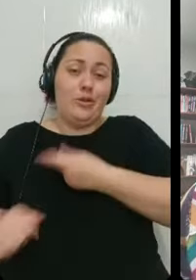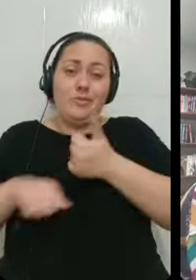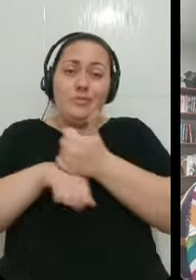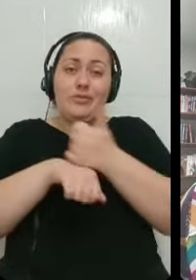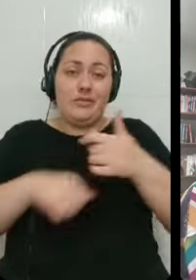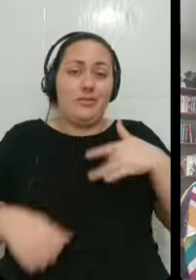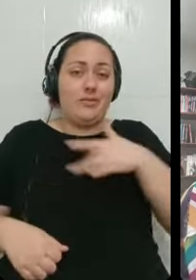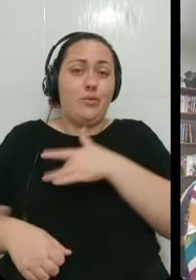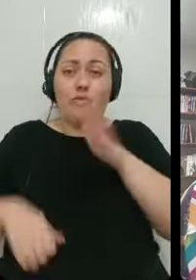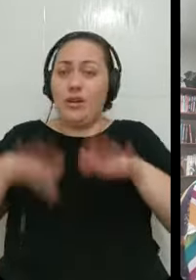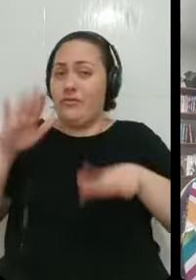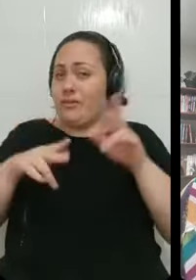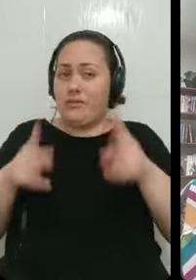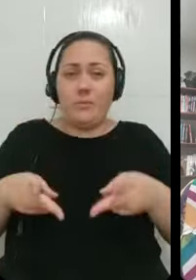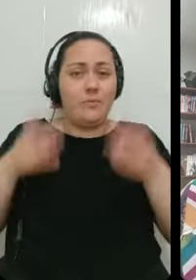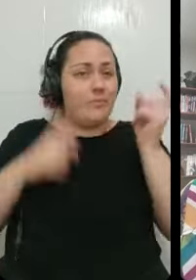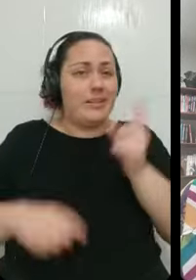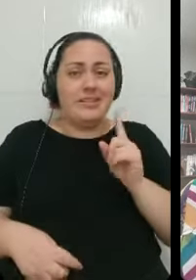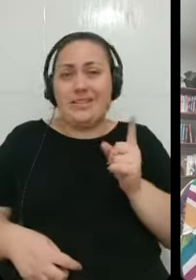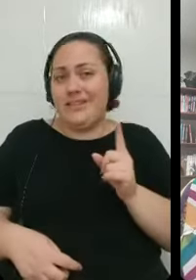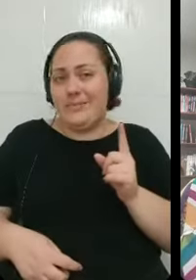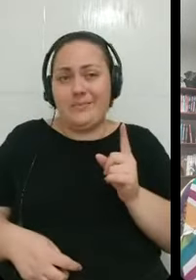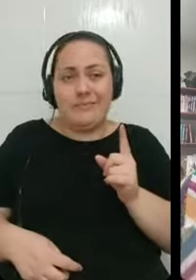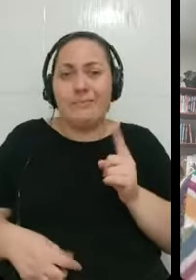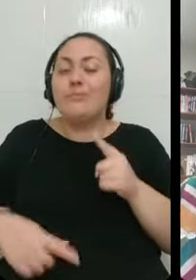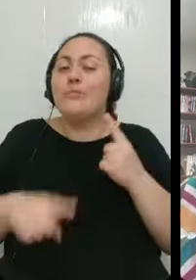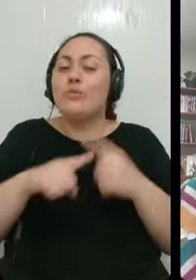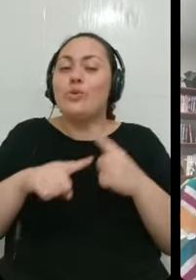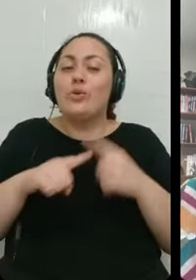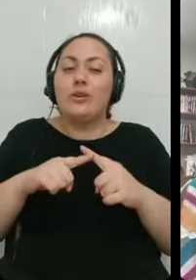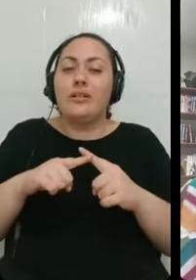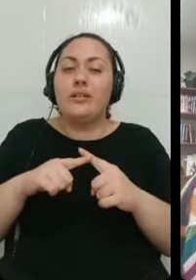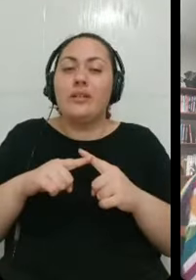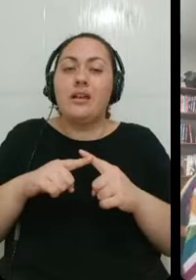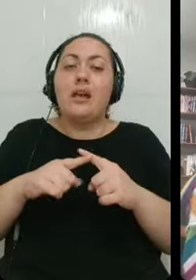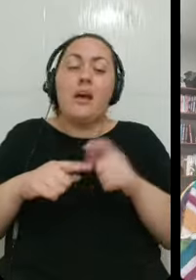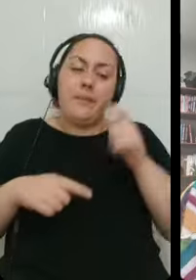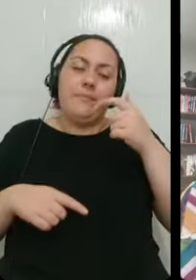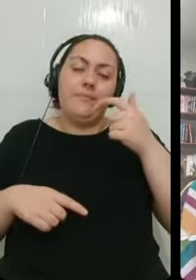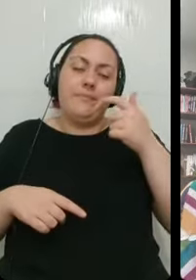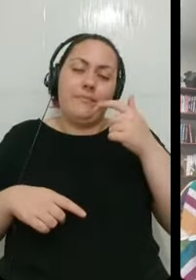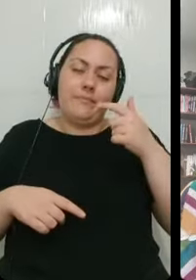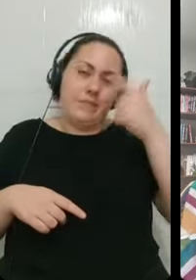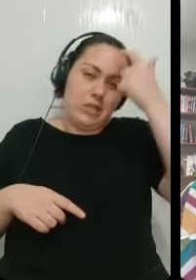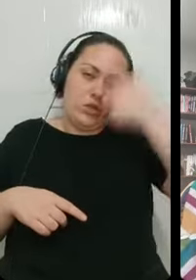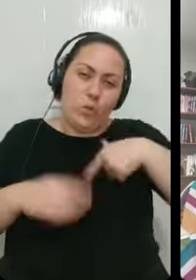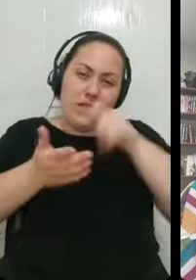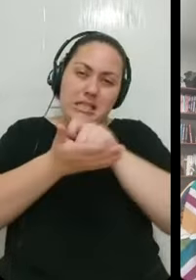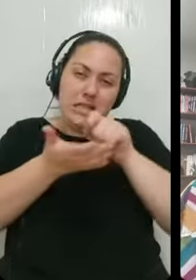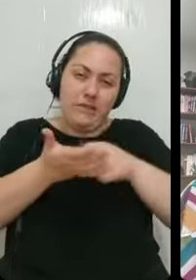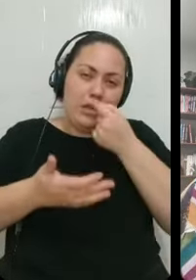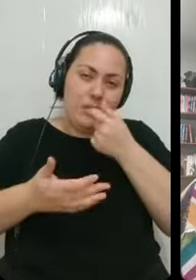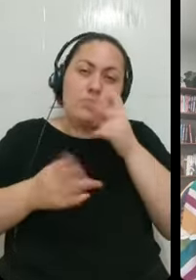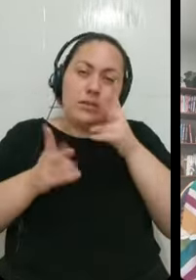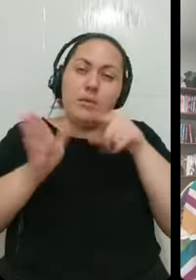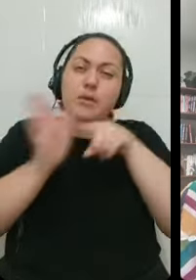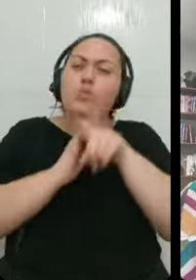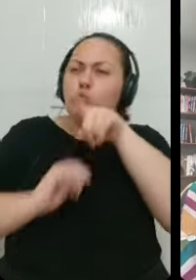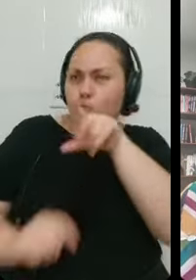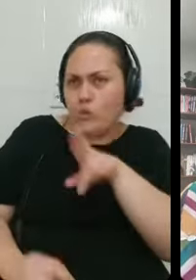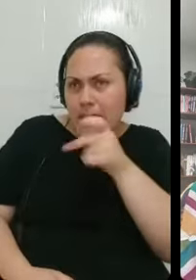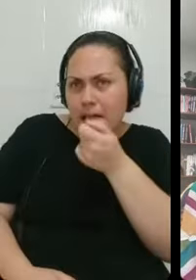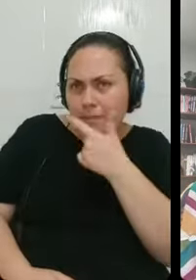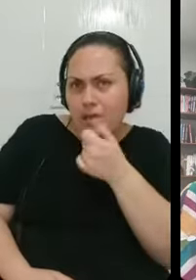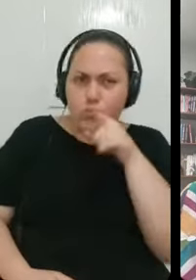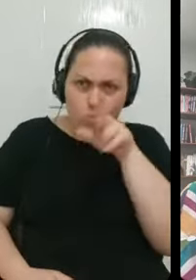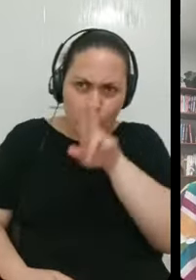se dá por conta que. Porque as pessoas, quando o prescritor pergunta, ah, tá tomando algum medicamento? Né? Tá fazendo uso de algo?